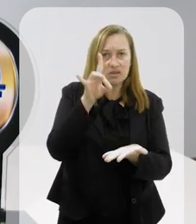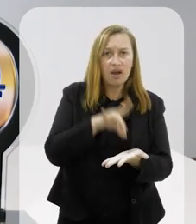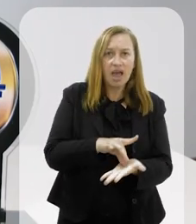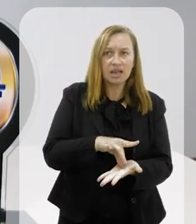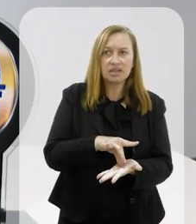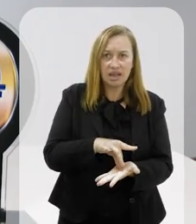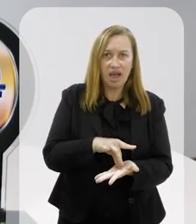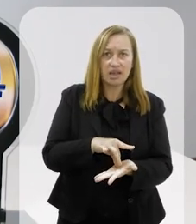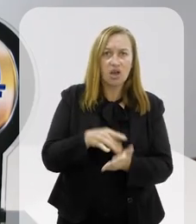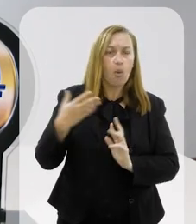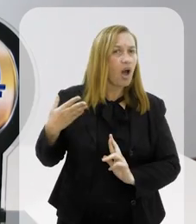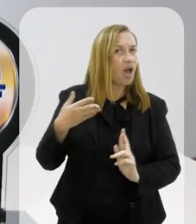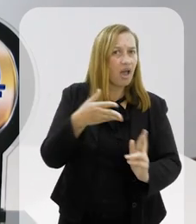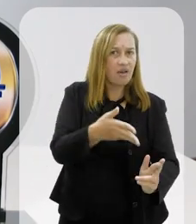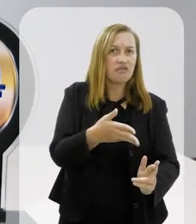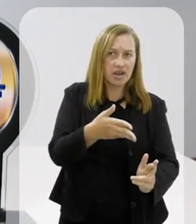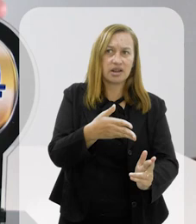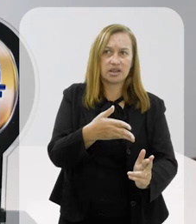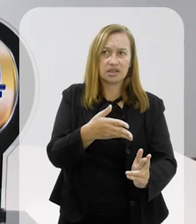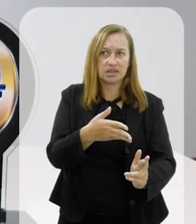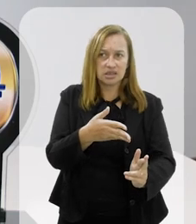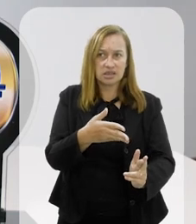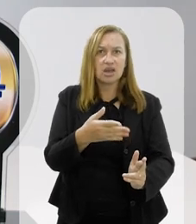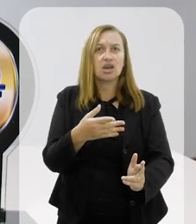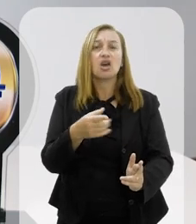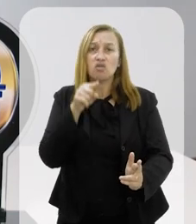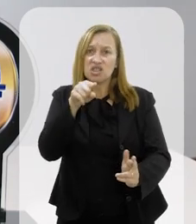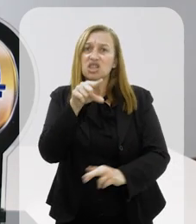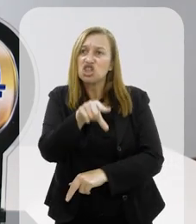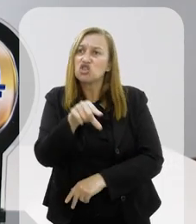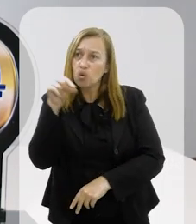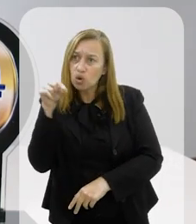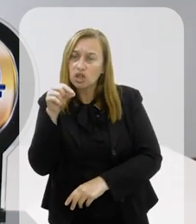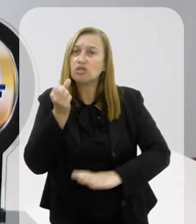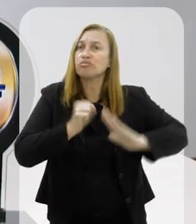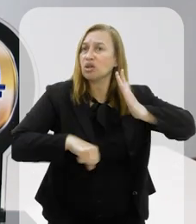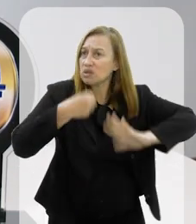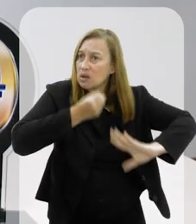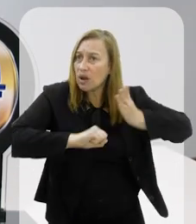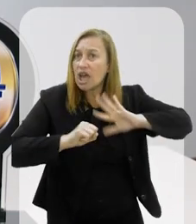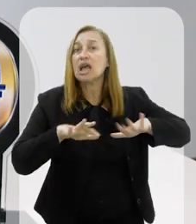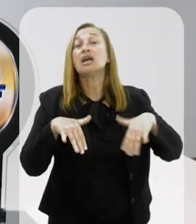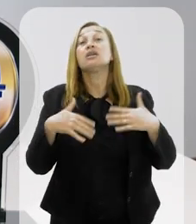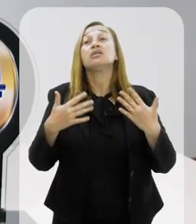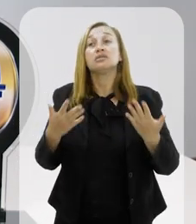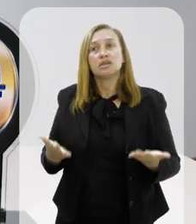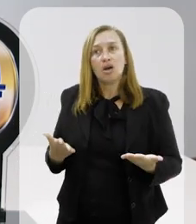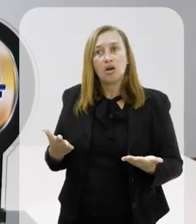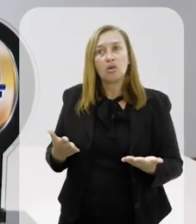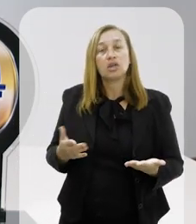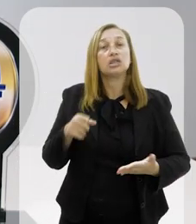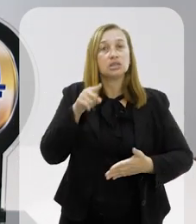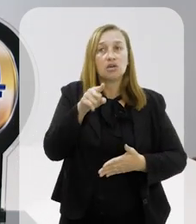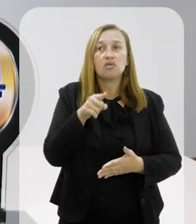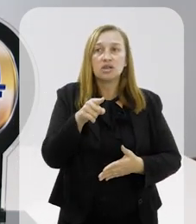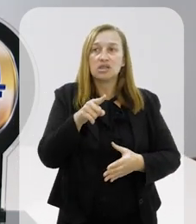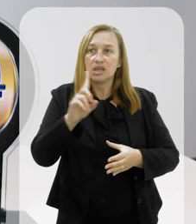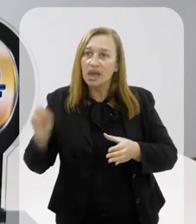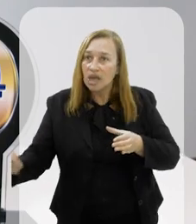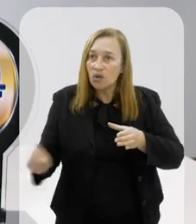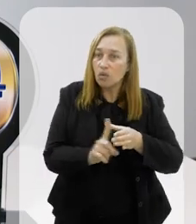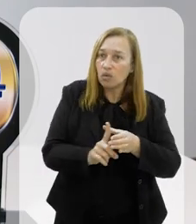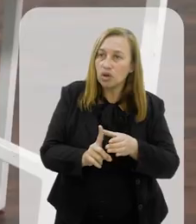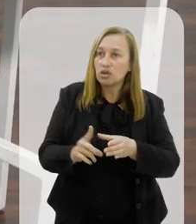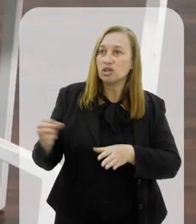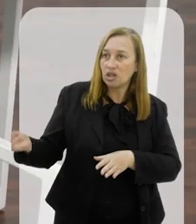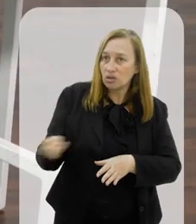realidade dentro do do carnaval é uma referência entendeu tanto é que você foi escolhido pelo Salgueiro Então isso é crinha você